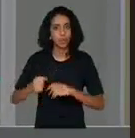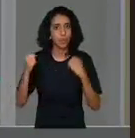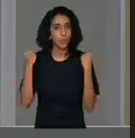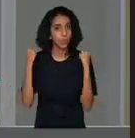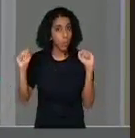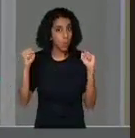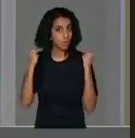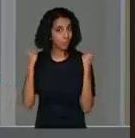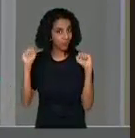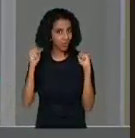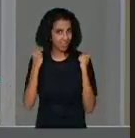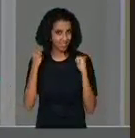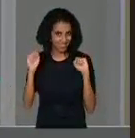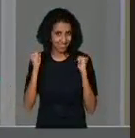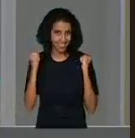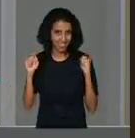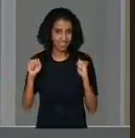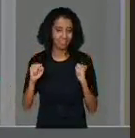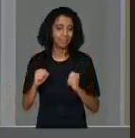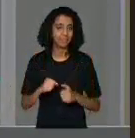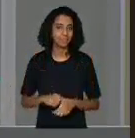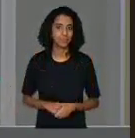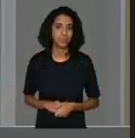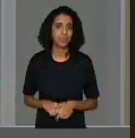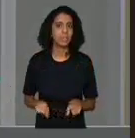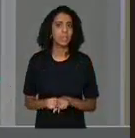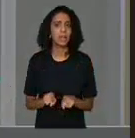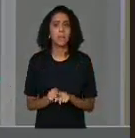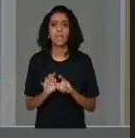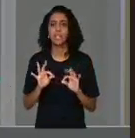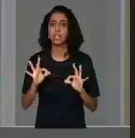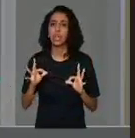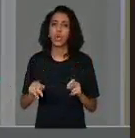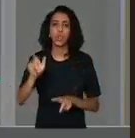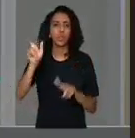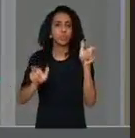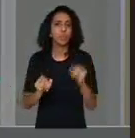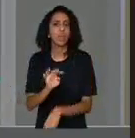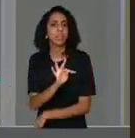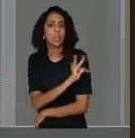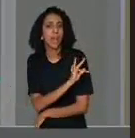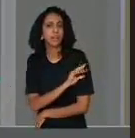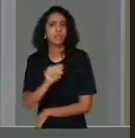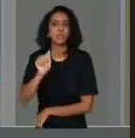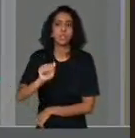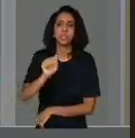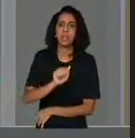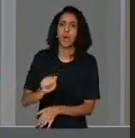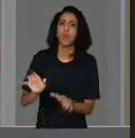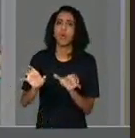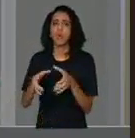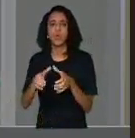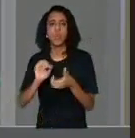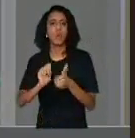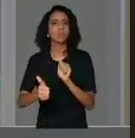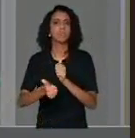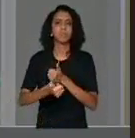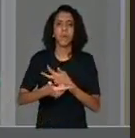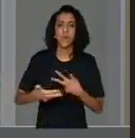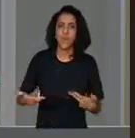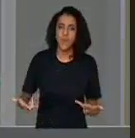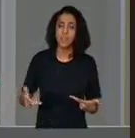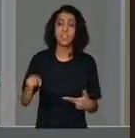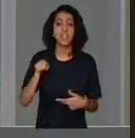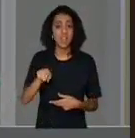os professores de educação física, a todos os técnicos, a todas as associações, federações esportivas que fazem com que